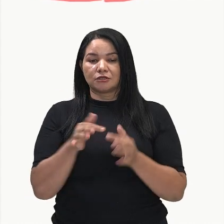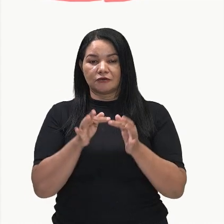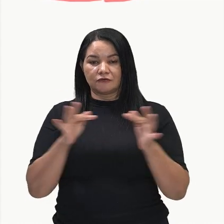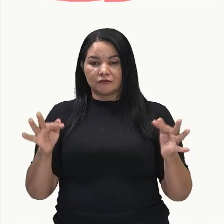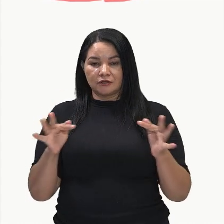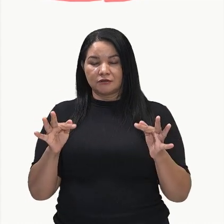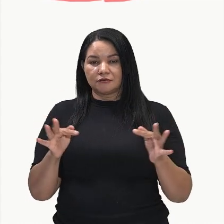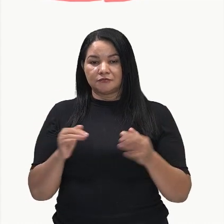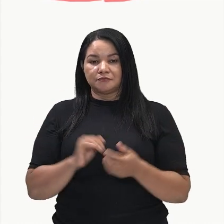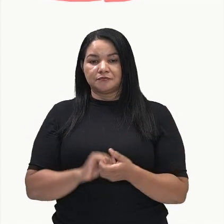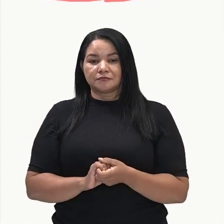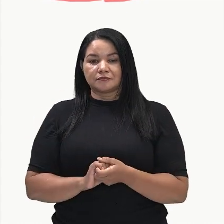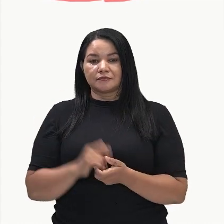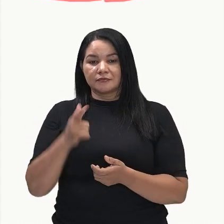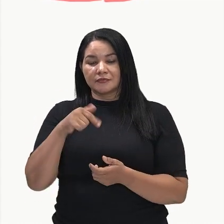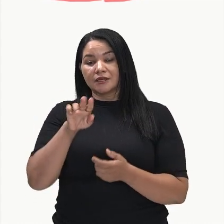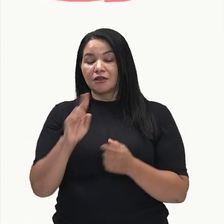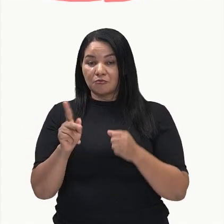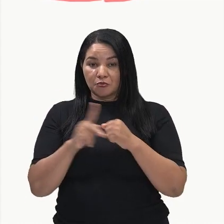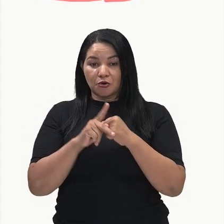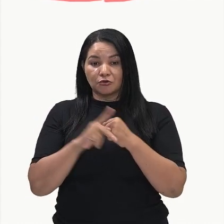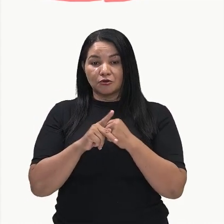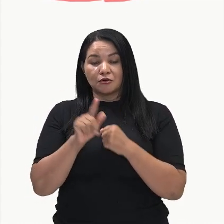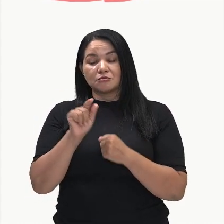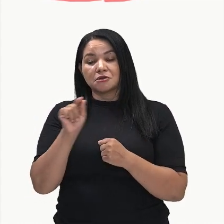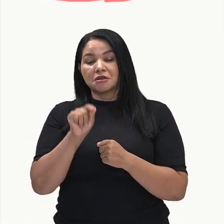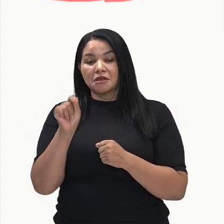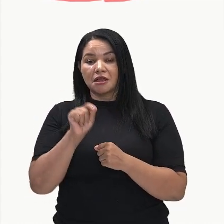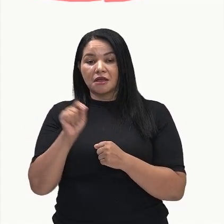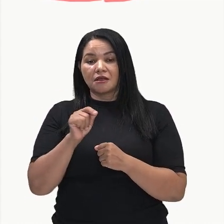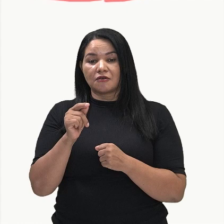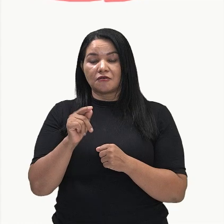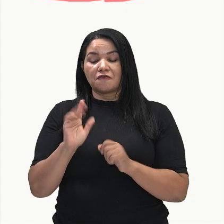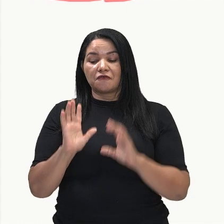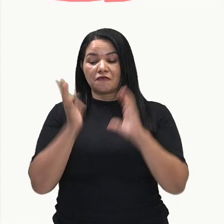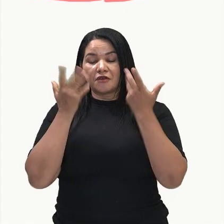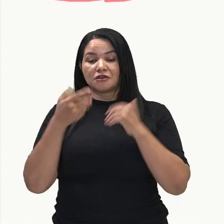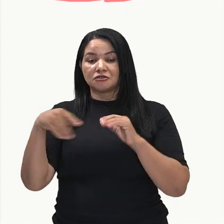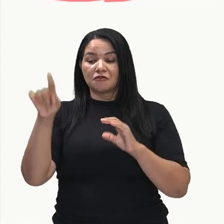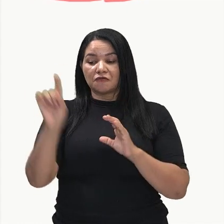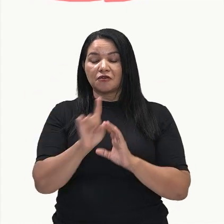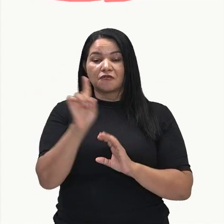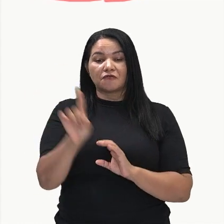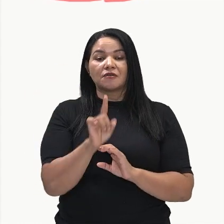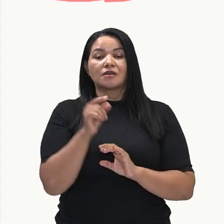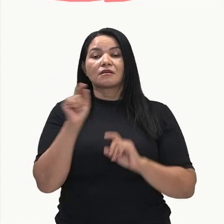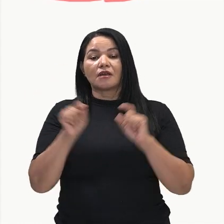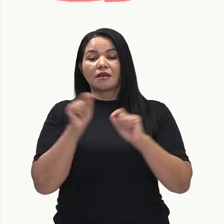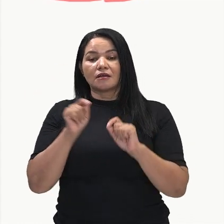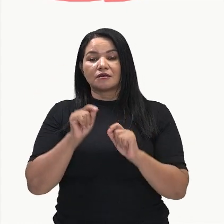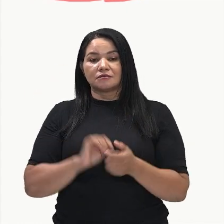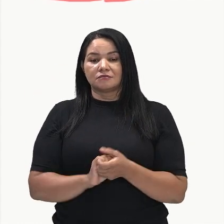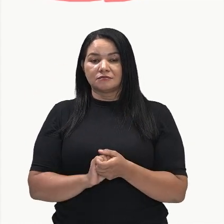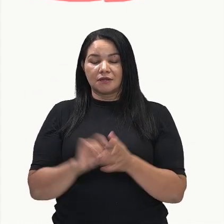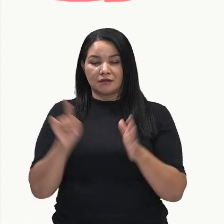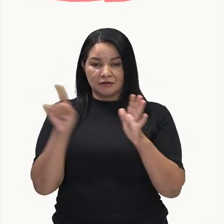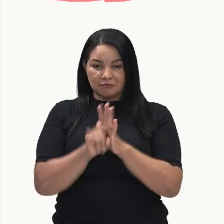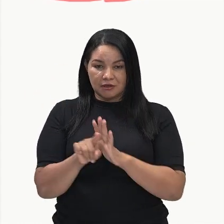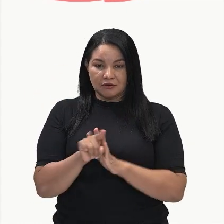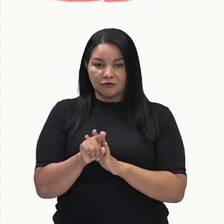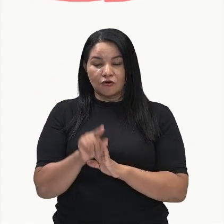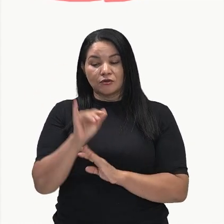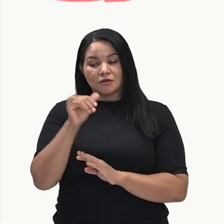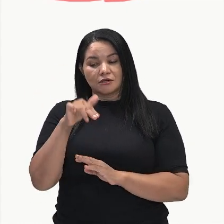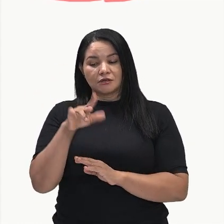à festa? Uma pergunta indireta. Quem é que vai vir à festa, né? Mas aqui a pergunta é indireta. Diga-me quem virá uma festa